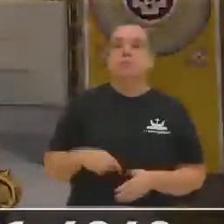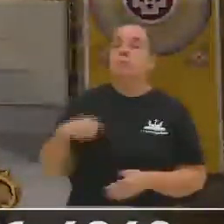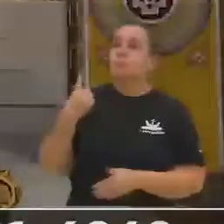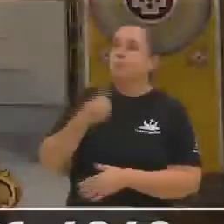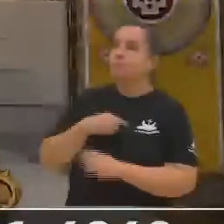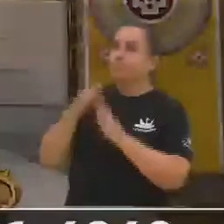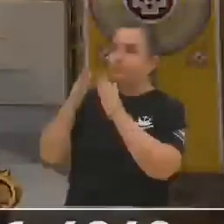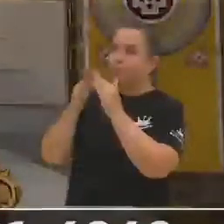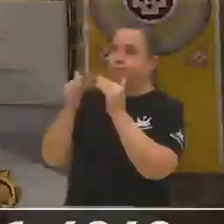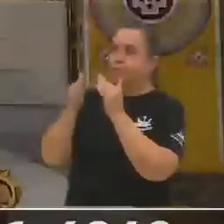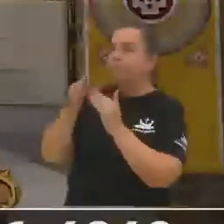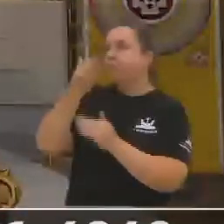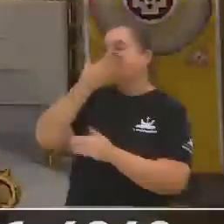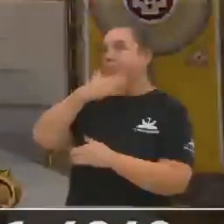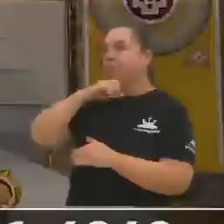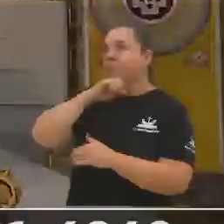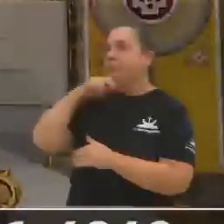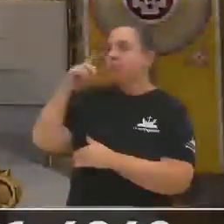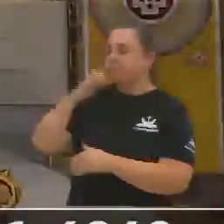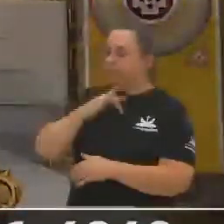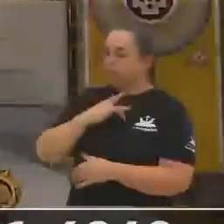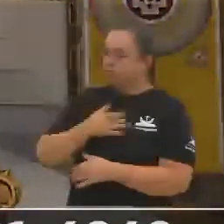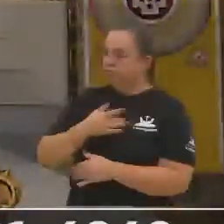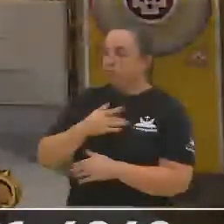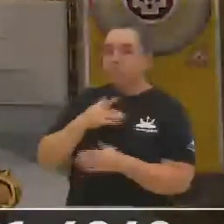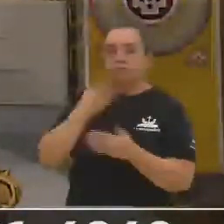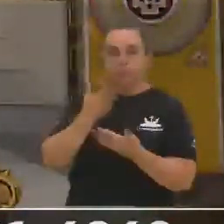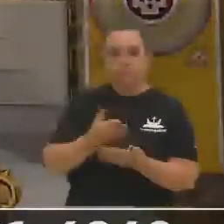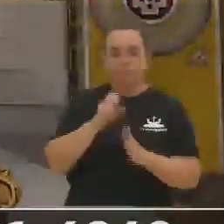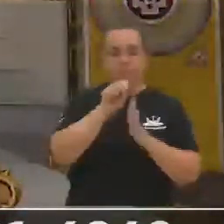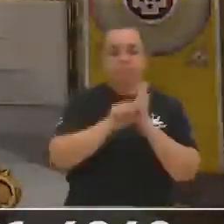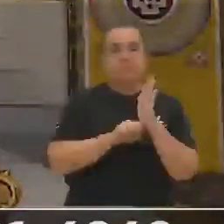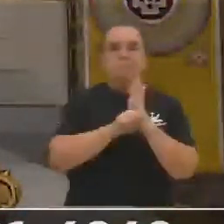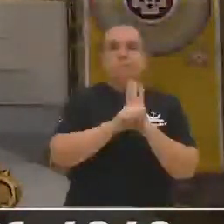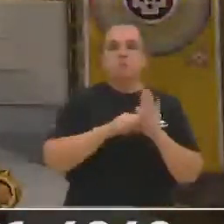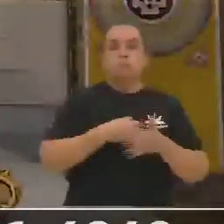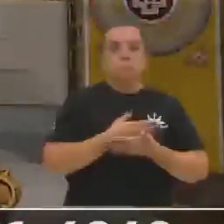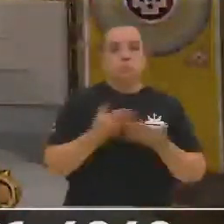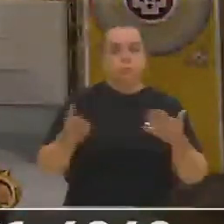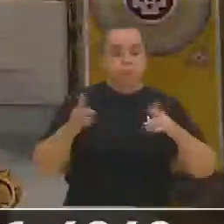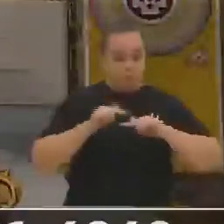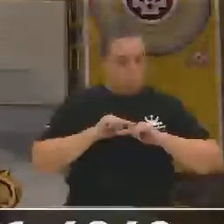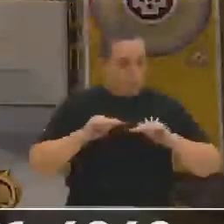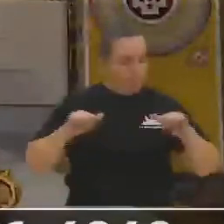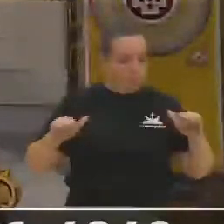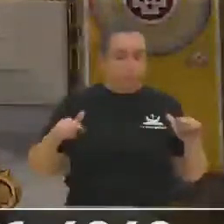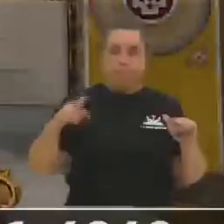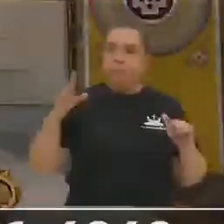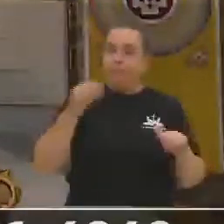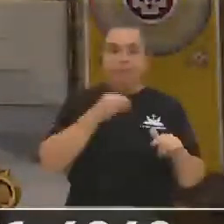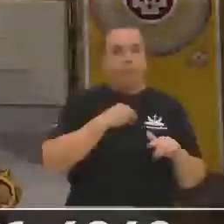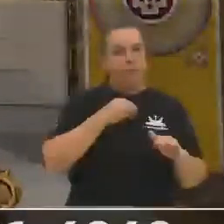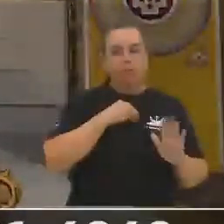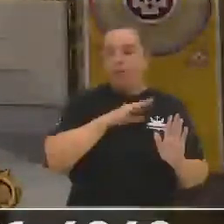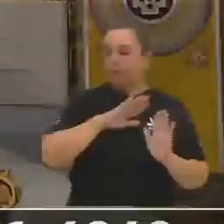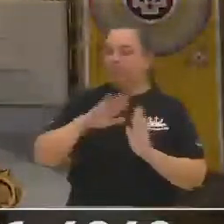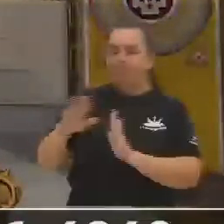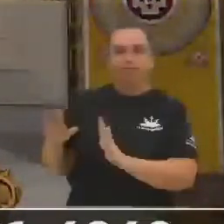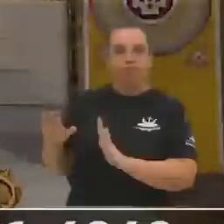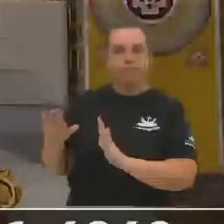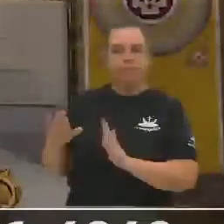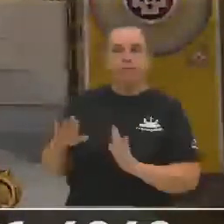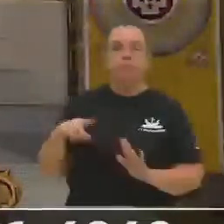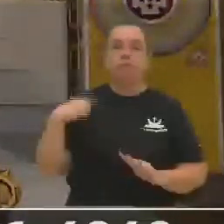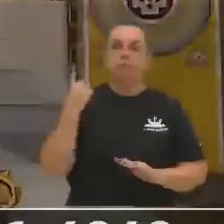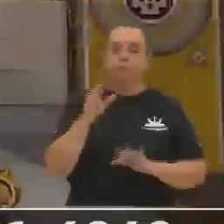Imploramos, ó Pai, vossa clemência, para que estes sacramentos nos purifiquem dos pecados